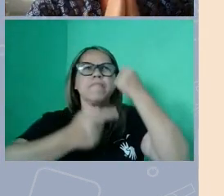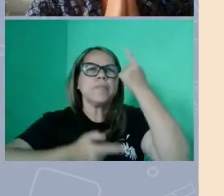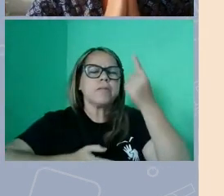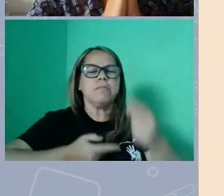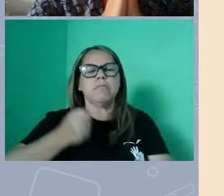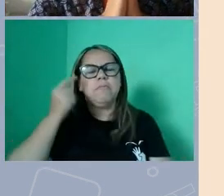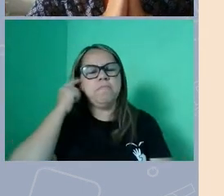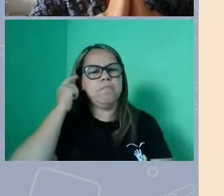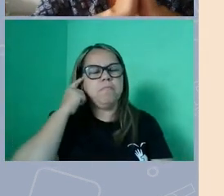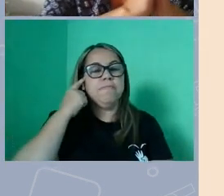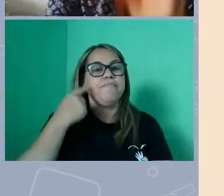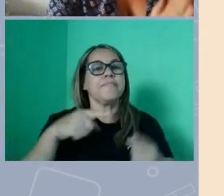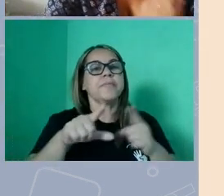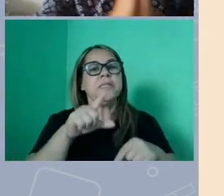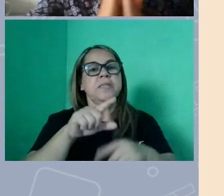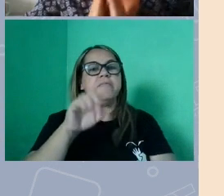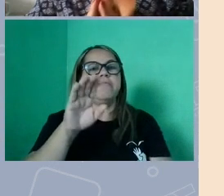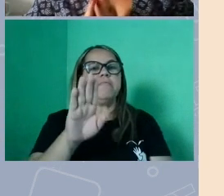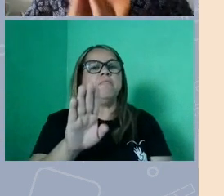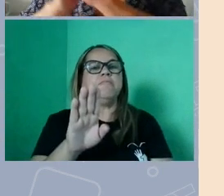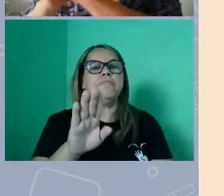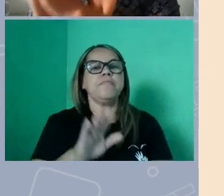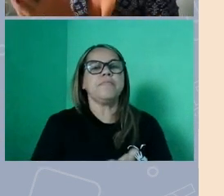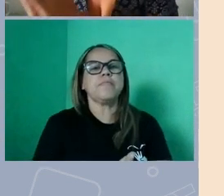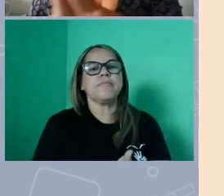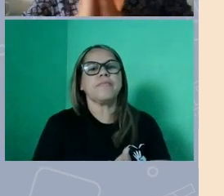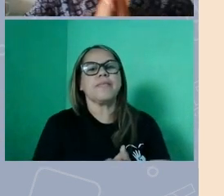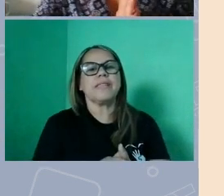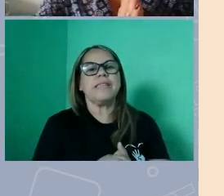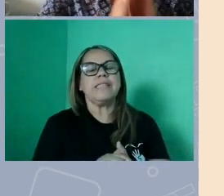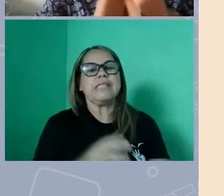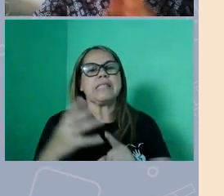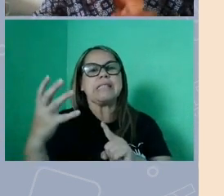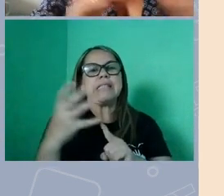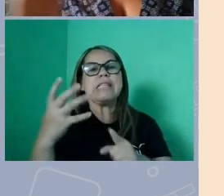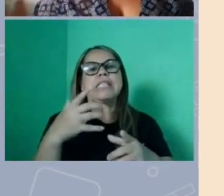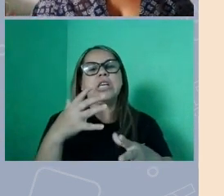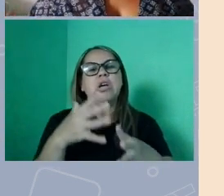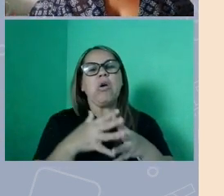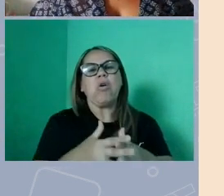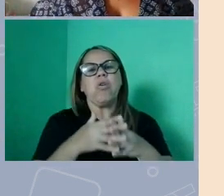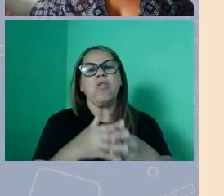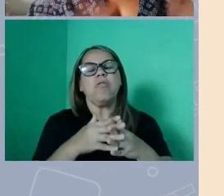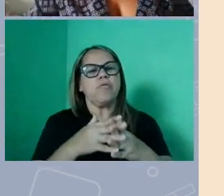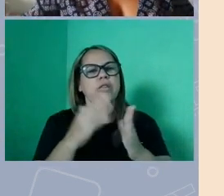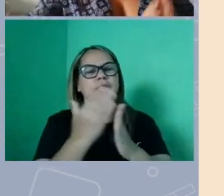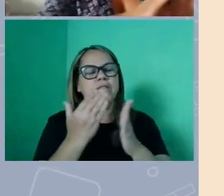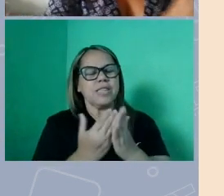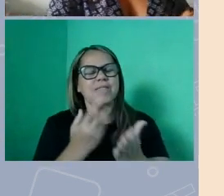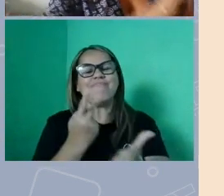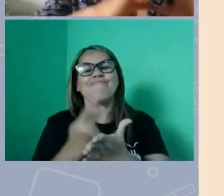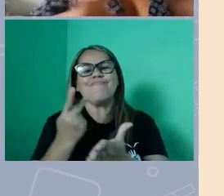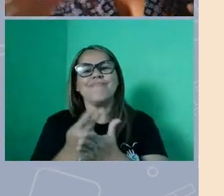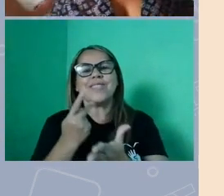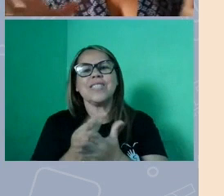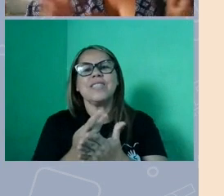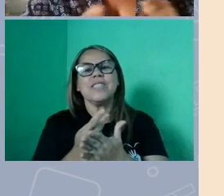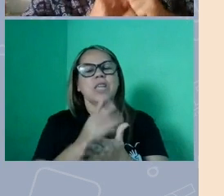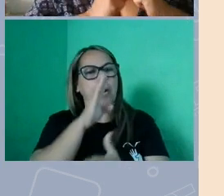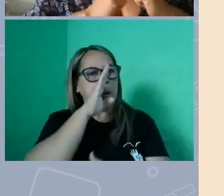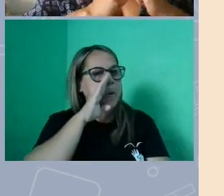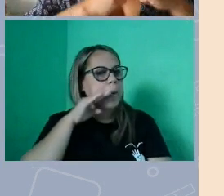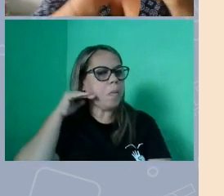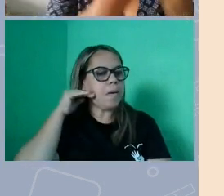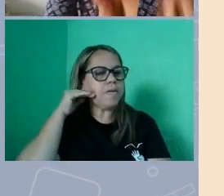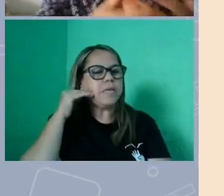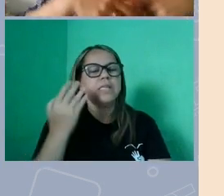letra B nos diz assim a tensão e o conflito entre as classes na sociedade eram inevitáveis de acordo com Marx Karl Marx né